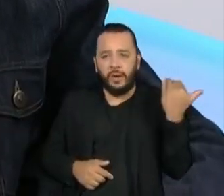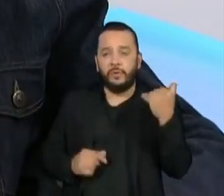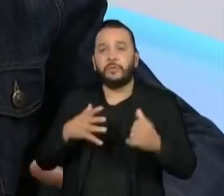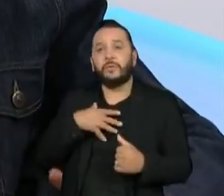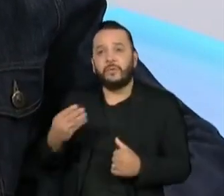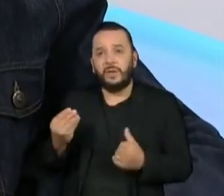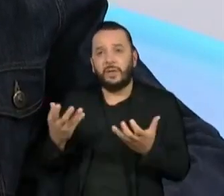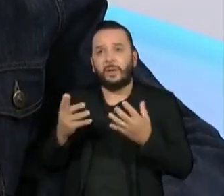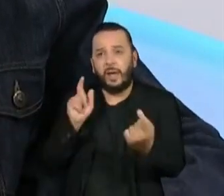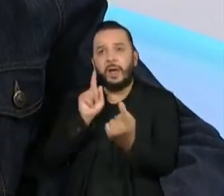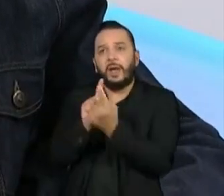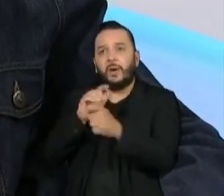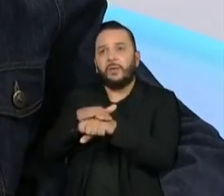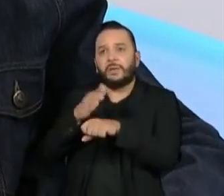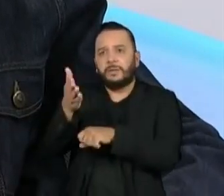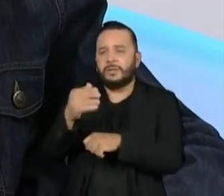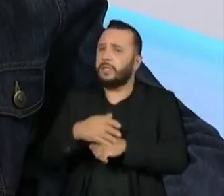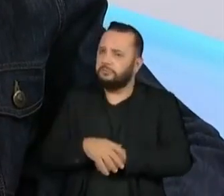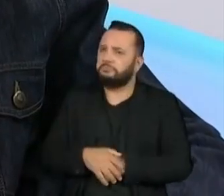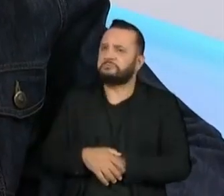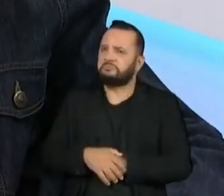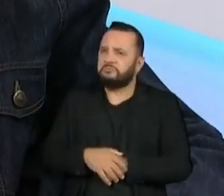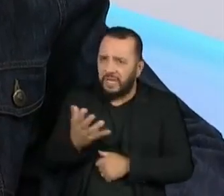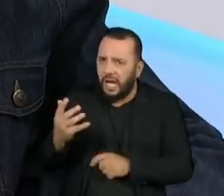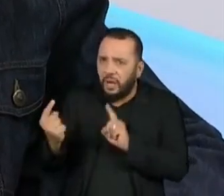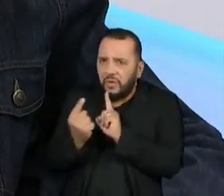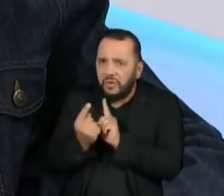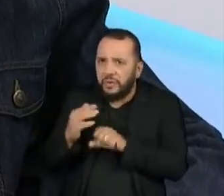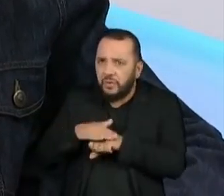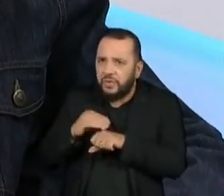Eu fiquei interessado, porque